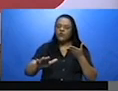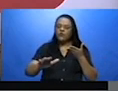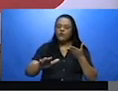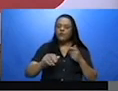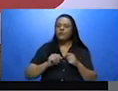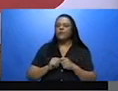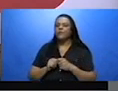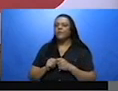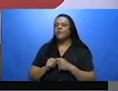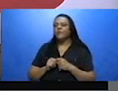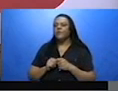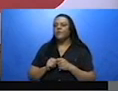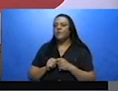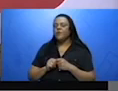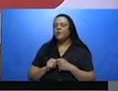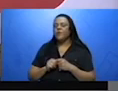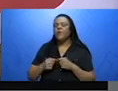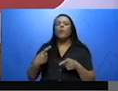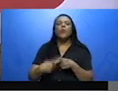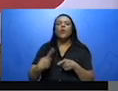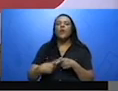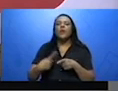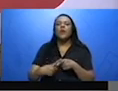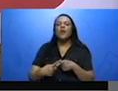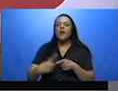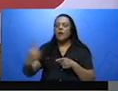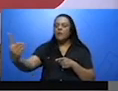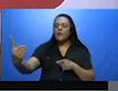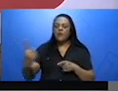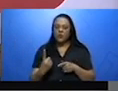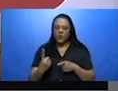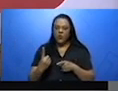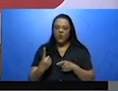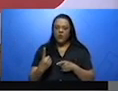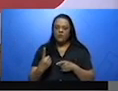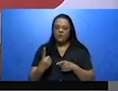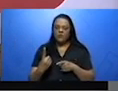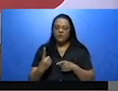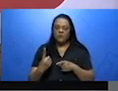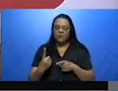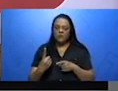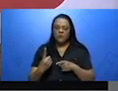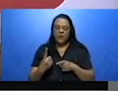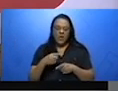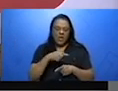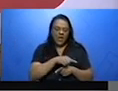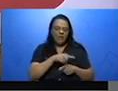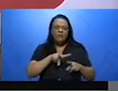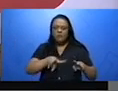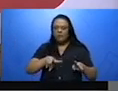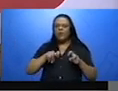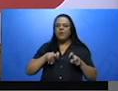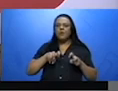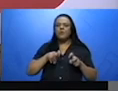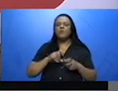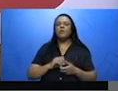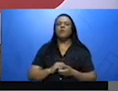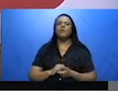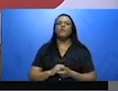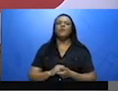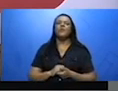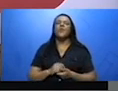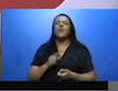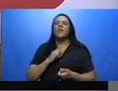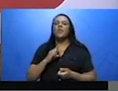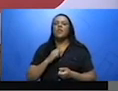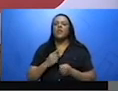Mesmo formato, mesma estrutura. O animal fugiu, eu tenho o verbo fugir, o verbo perceber.